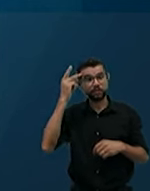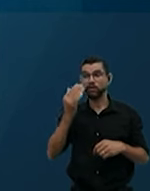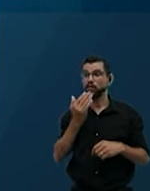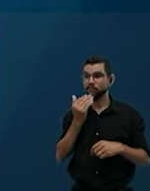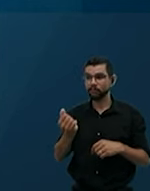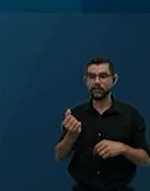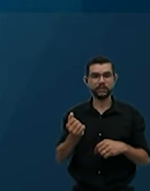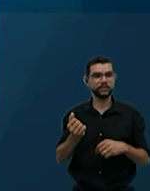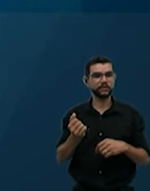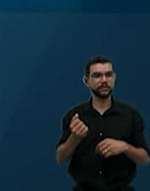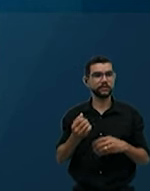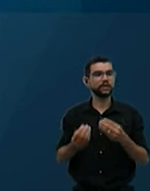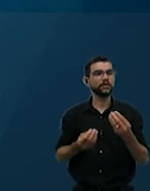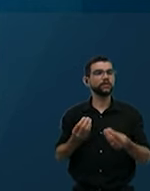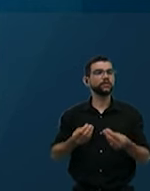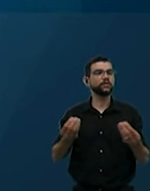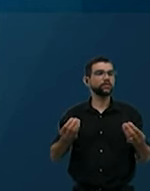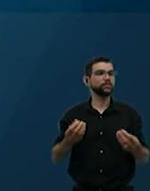de Contas da União,